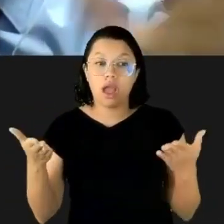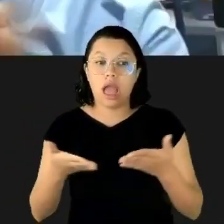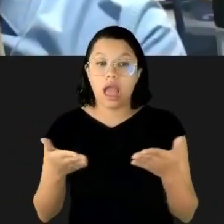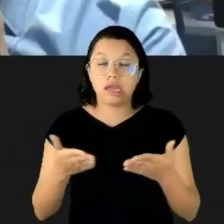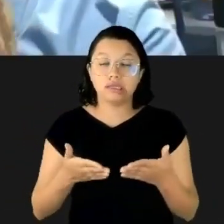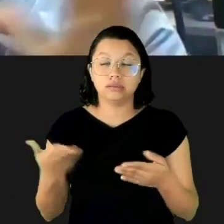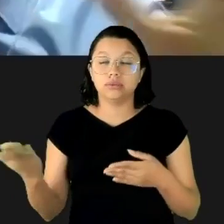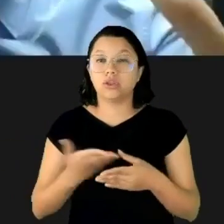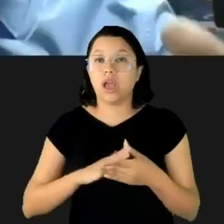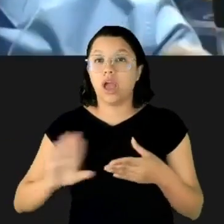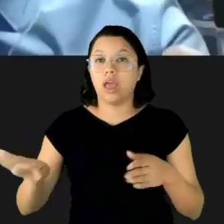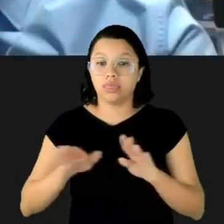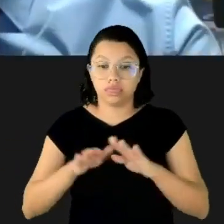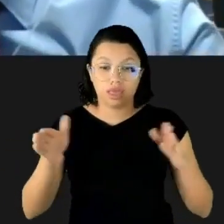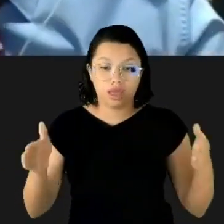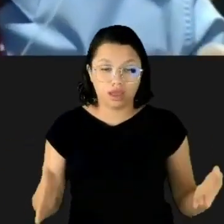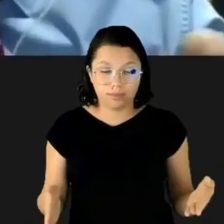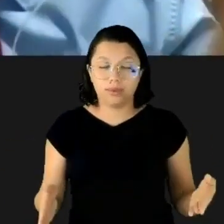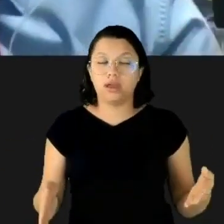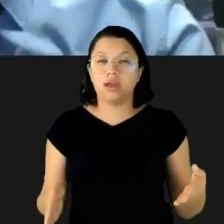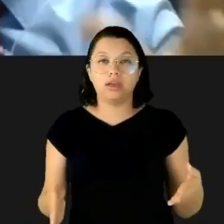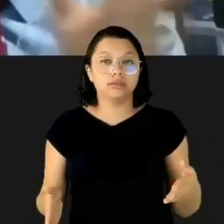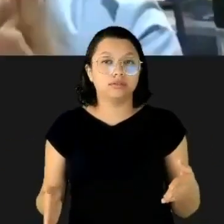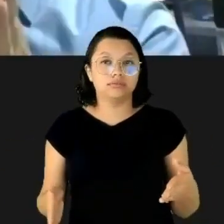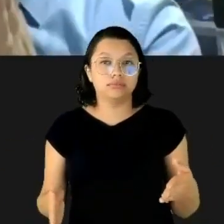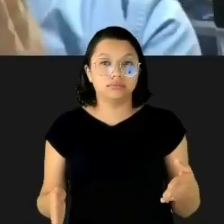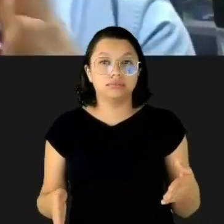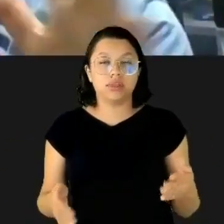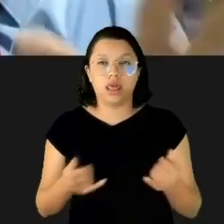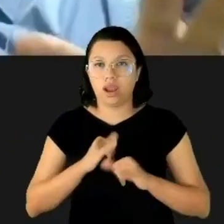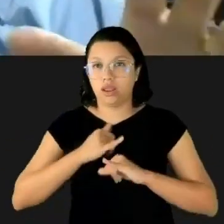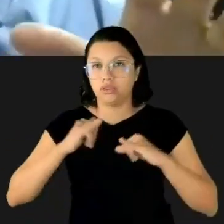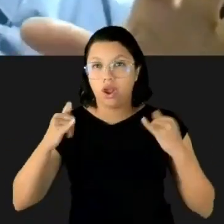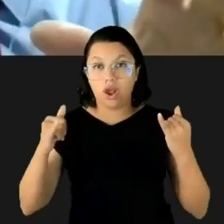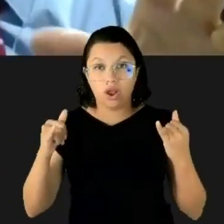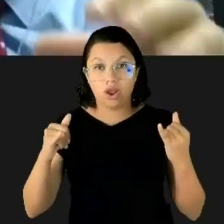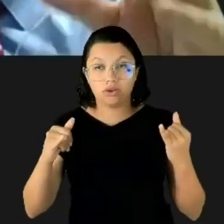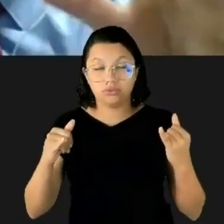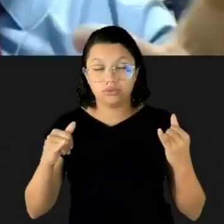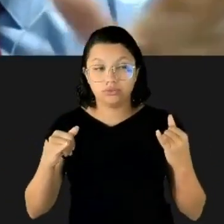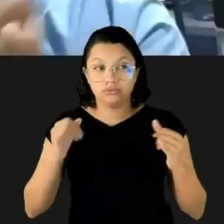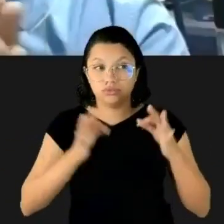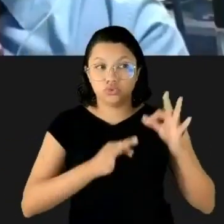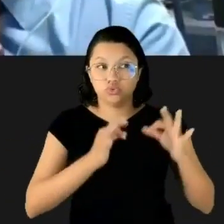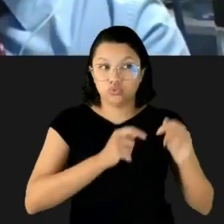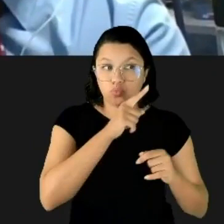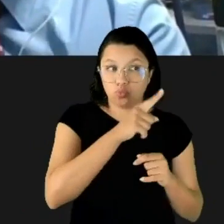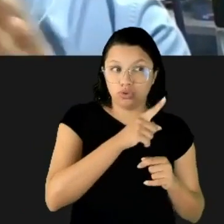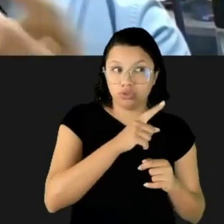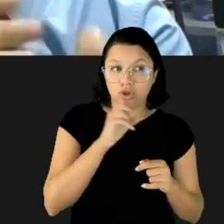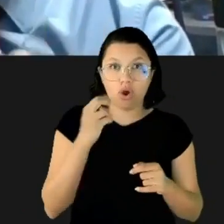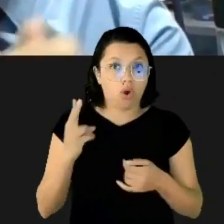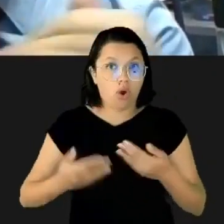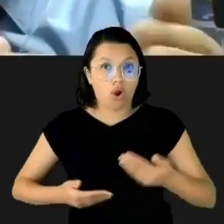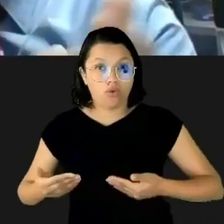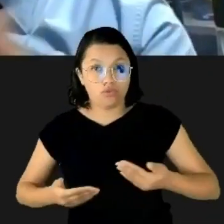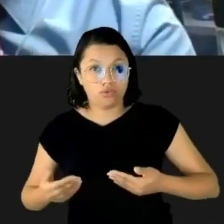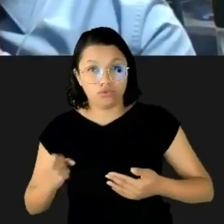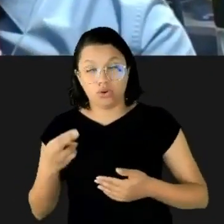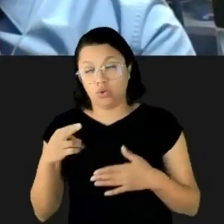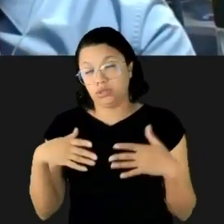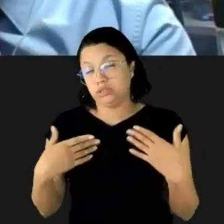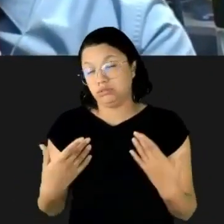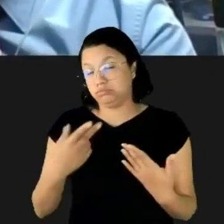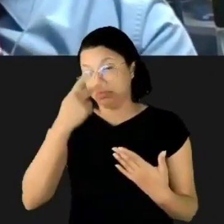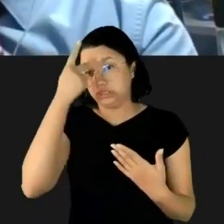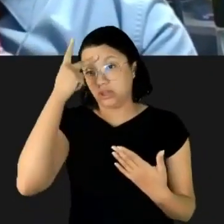na mesa do servidor a mesa eletrônica como eu chamo mas ele está na mesa ou ele está na mesa do juiz ou ele está na mesa do servidor propriamente porque é onde está o